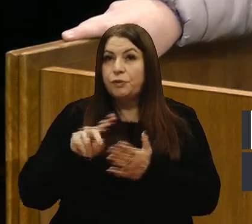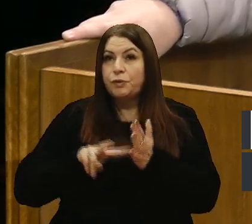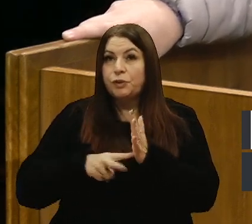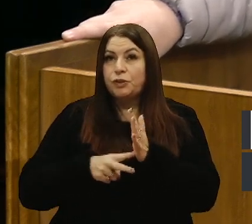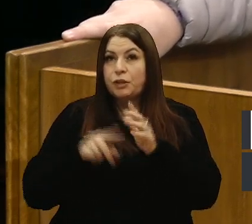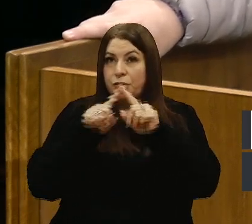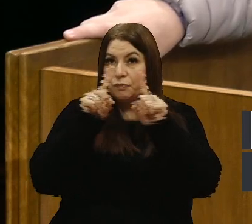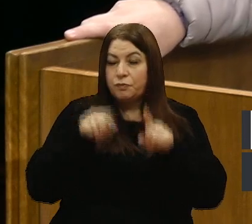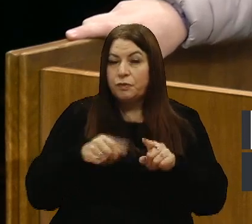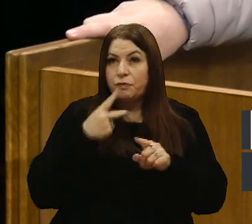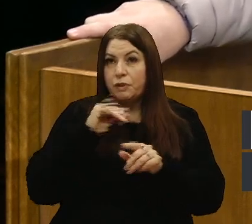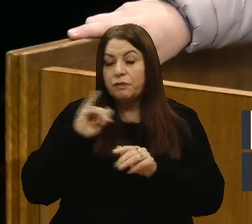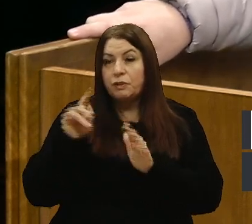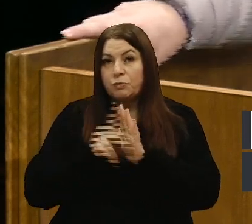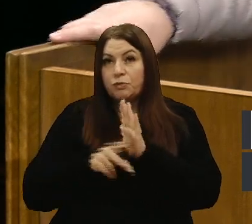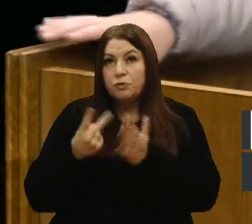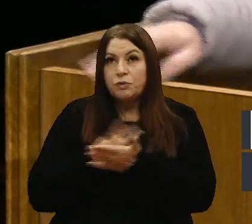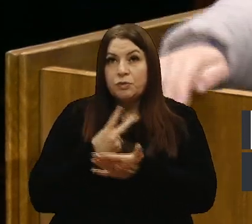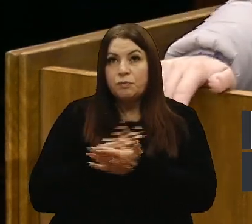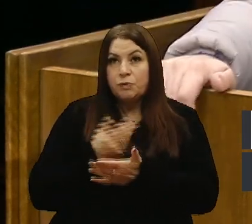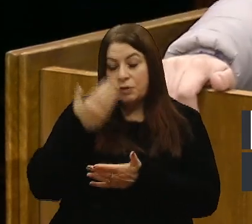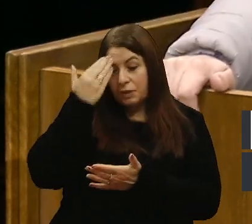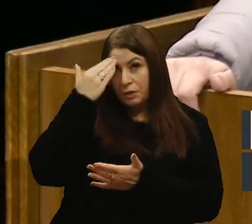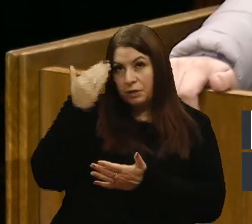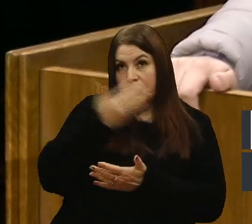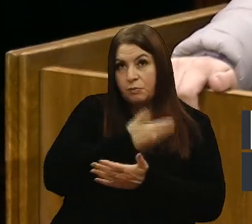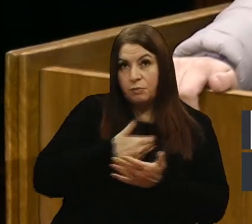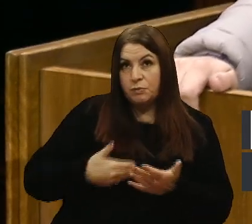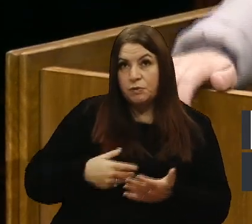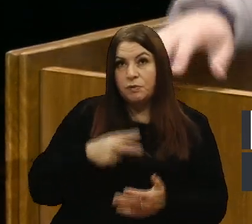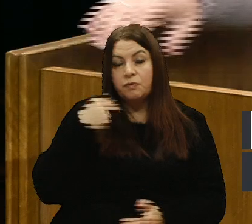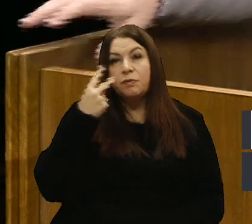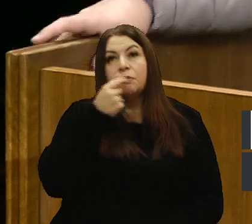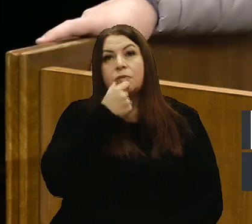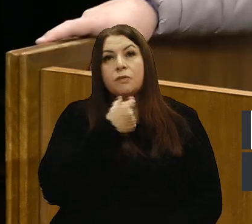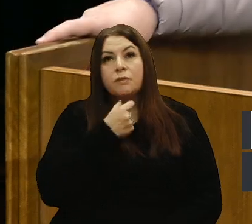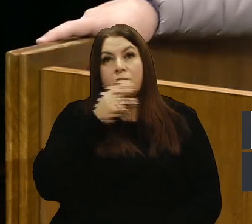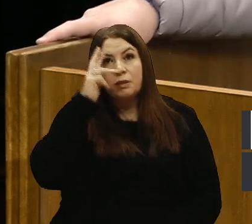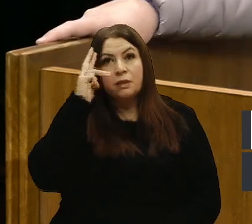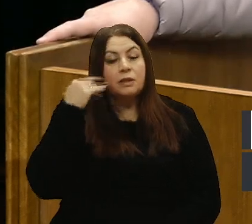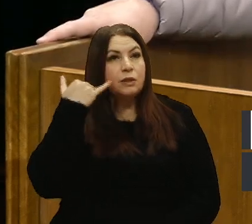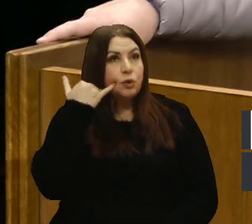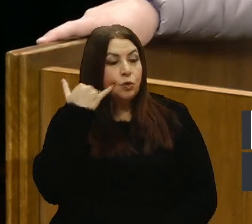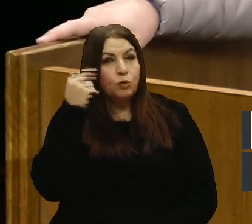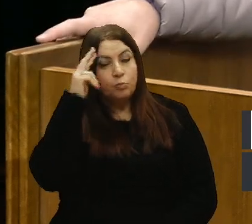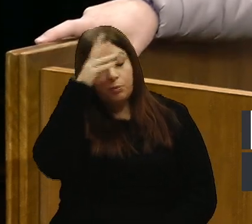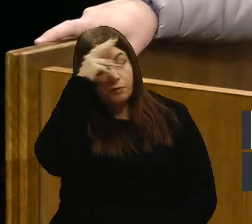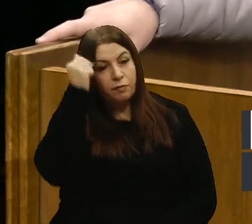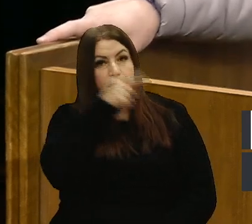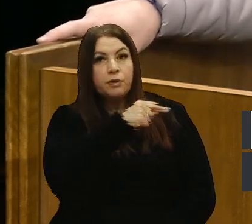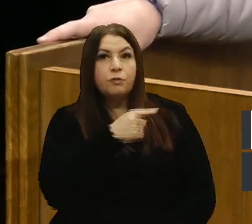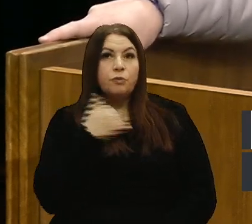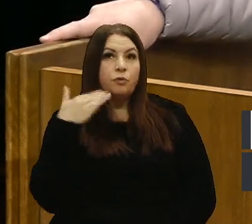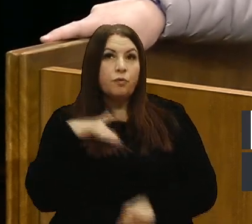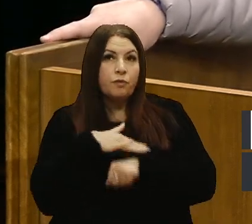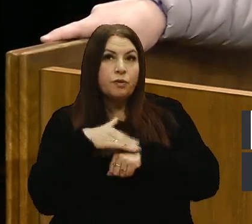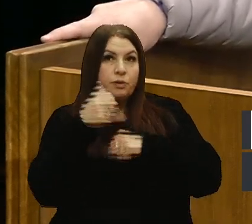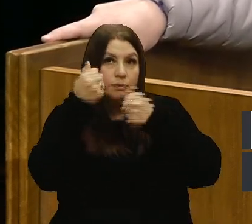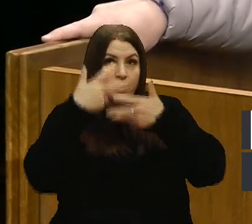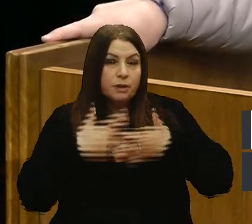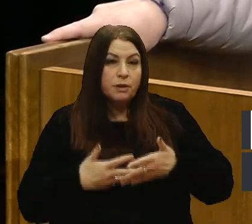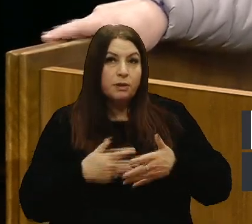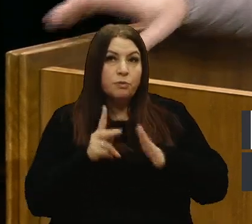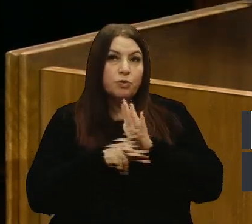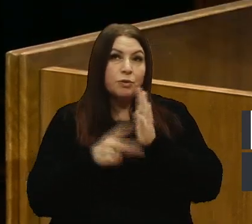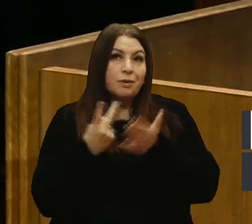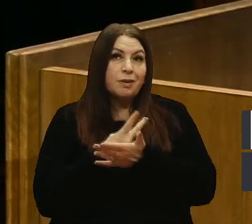adverti que o projeto estava errado. Eu queria agradecer publicamente o vereador Cristiano Becker, que ligou para o prefeito Adiló para que me recebesse. Expliquei para o prefeito Adiló que o projeto